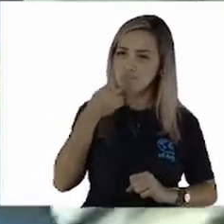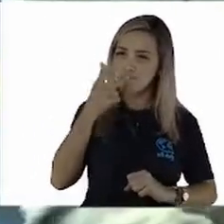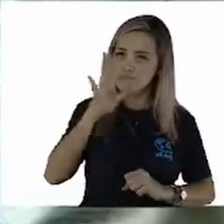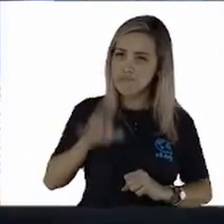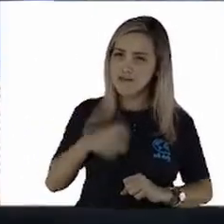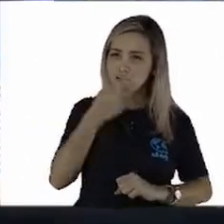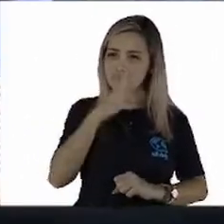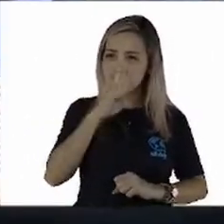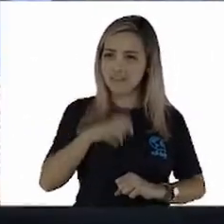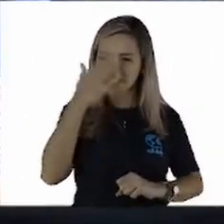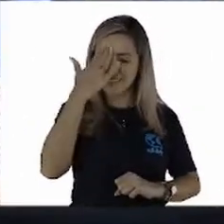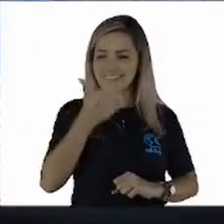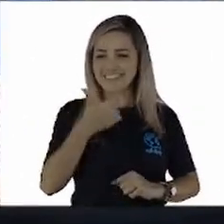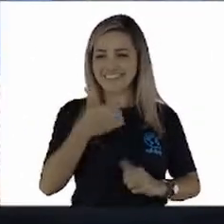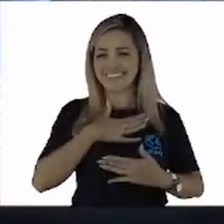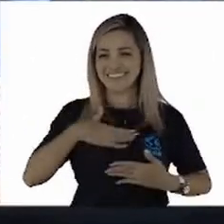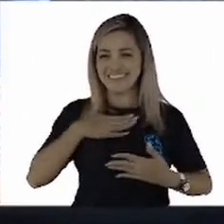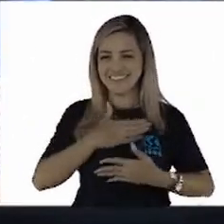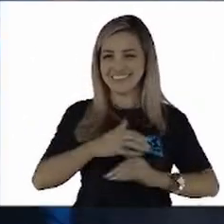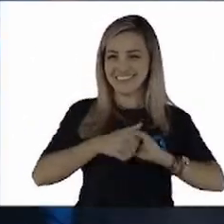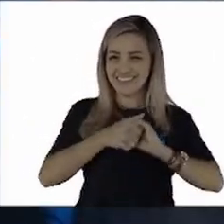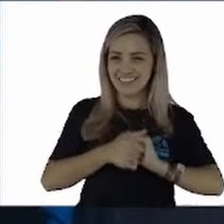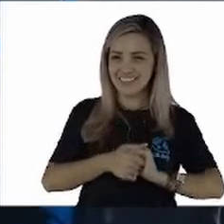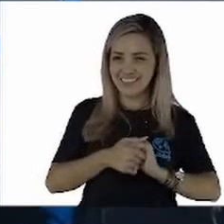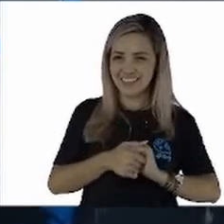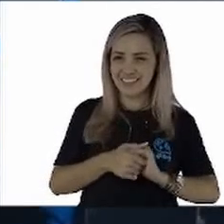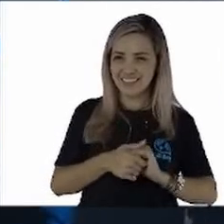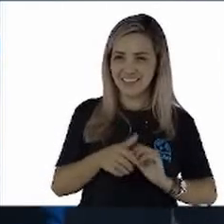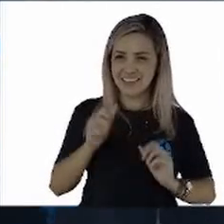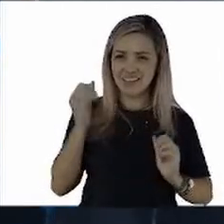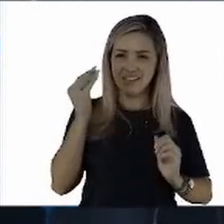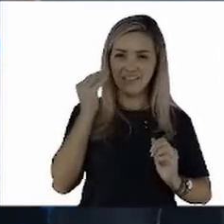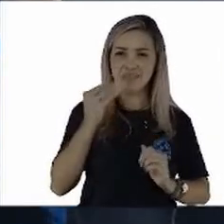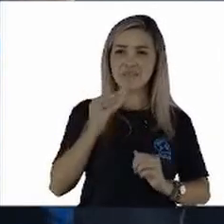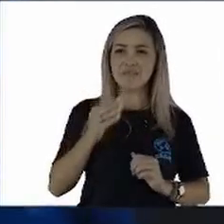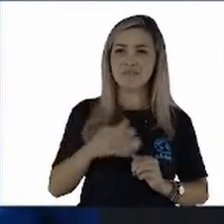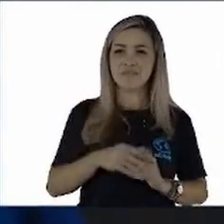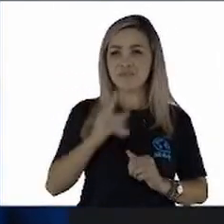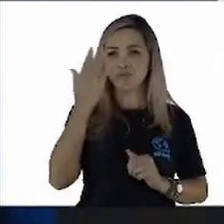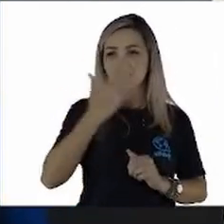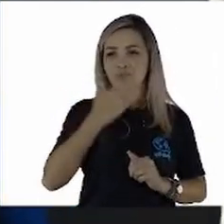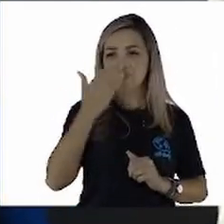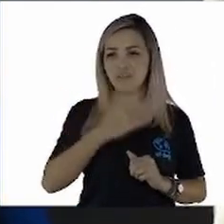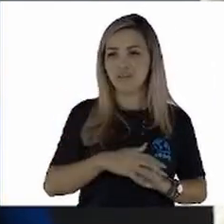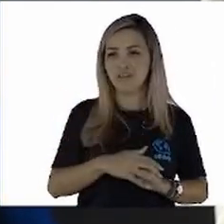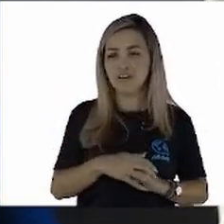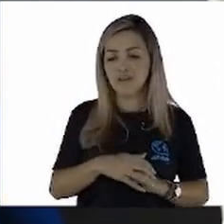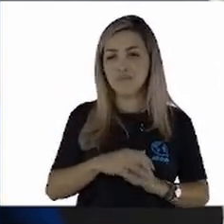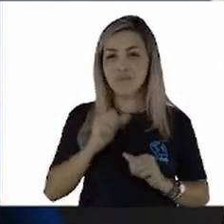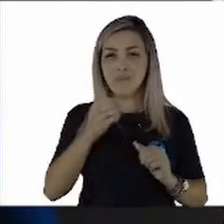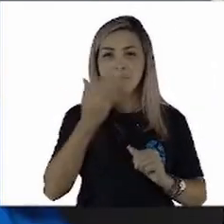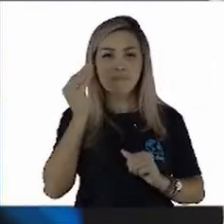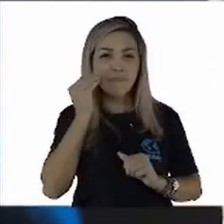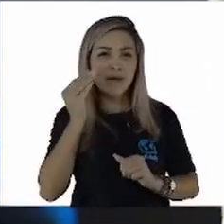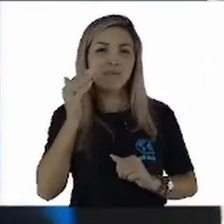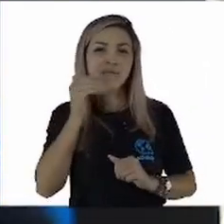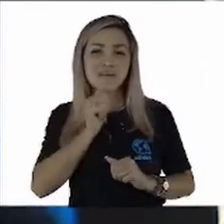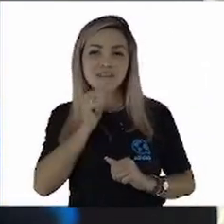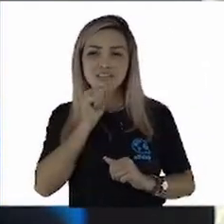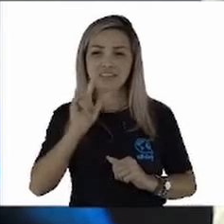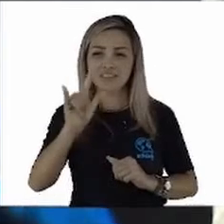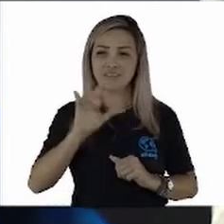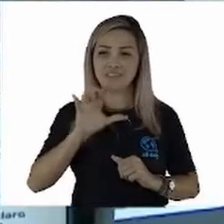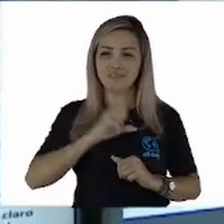falando. Você fala muito bem, gostei. Obrigado. Um abraço, tá? Um abraço. Quer mandar um beijo pros seus pais? Eles não estão vendo mesmo, mas vai ser filmado. Um beijo, mãe, eu te amo